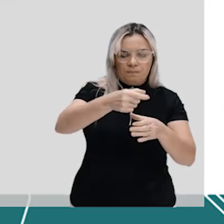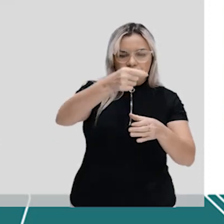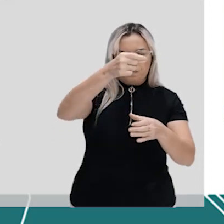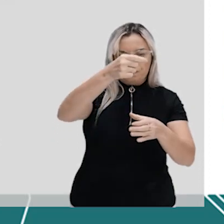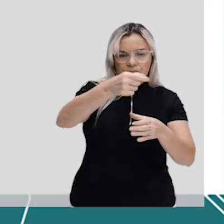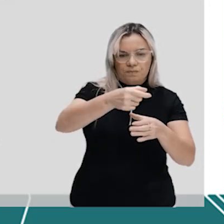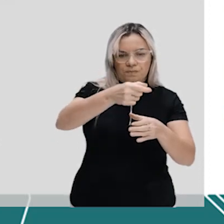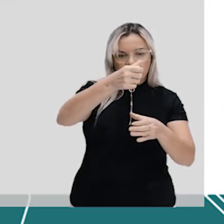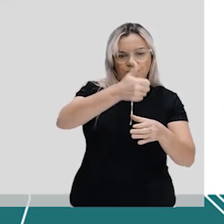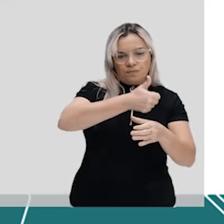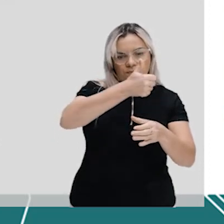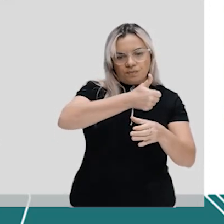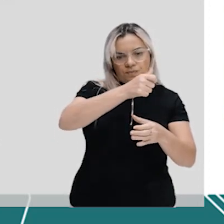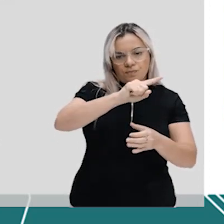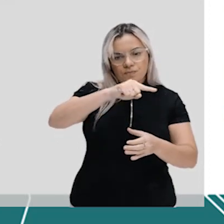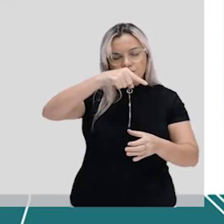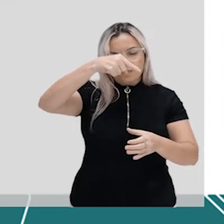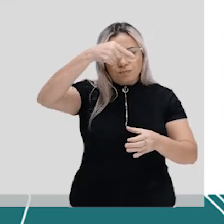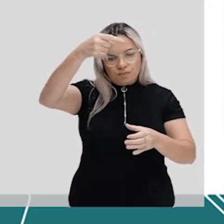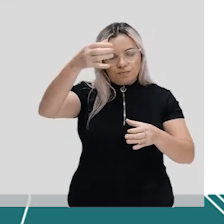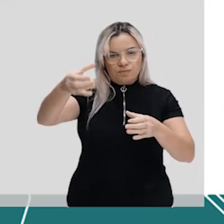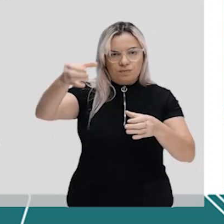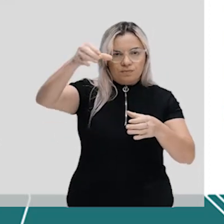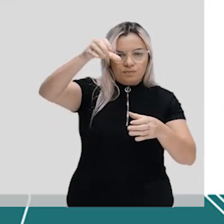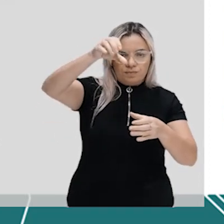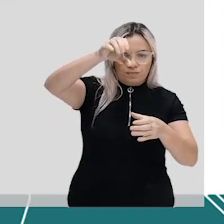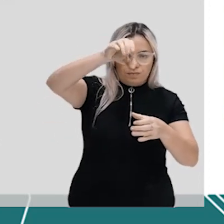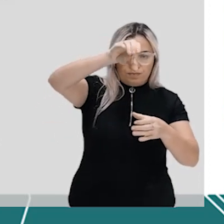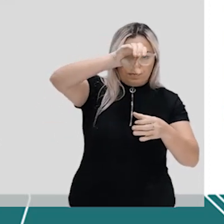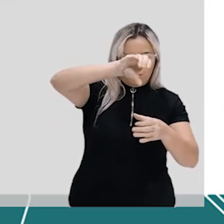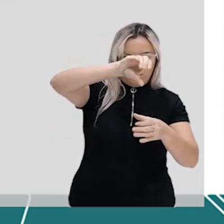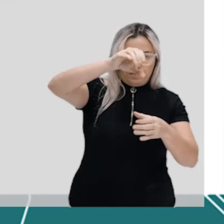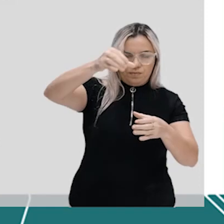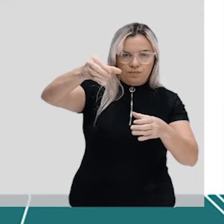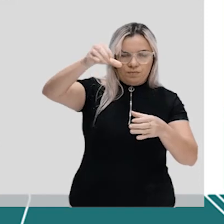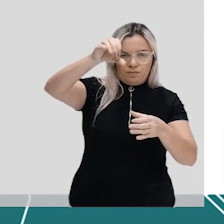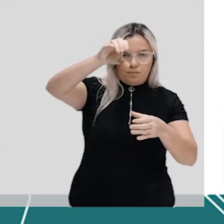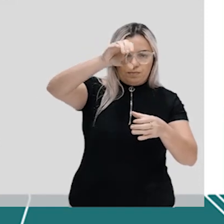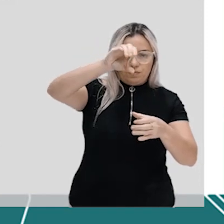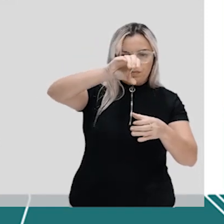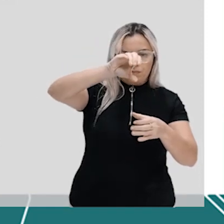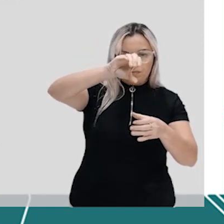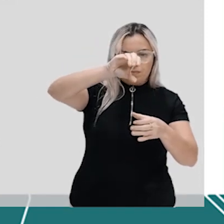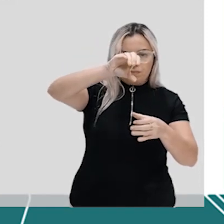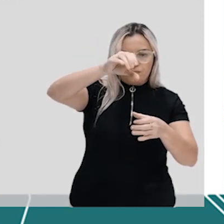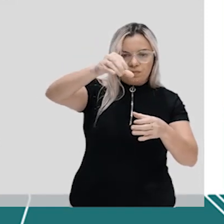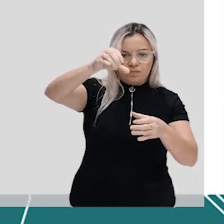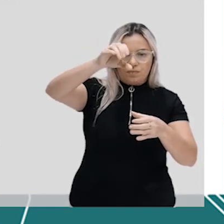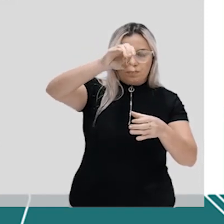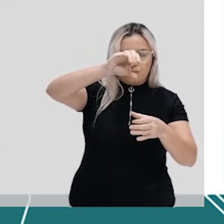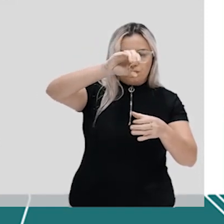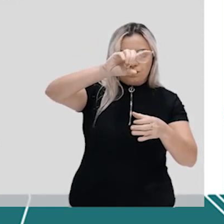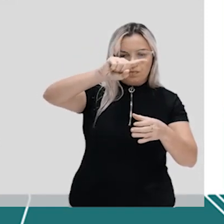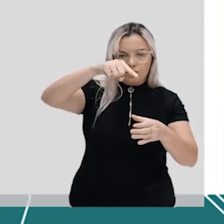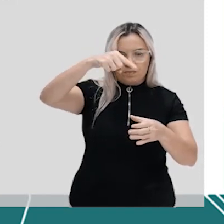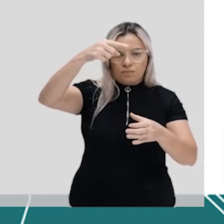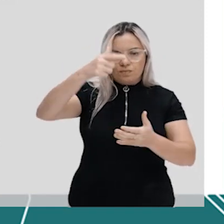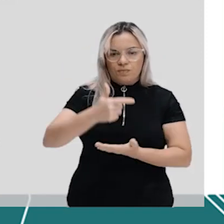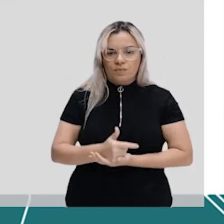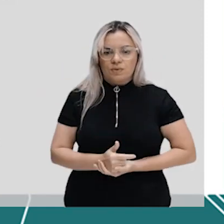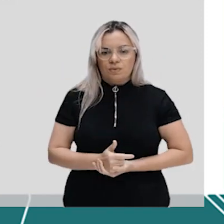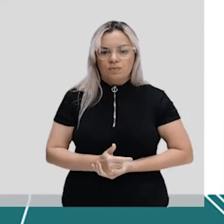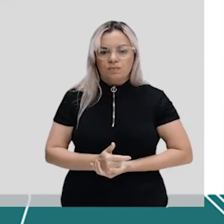longo. Depois que ele colocou dentro desse balão, o líquido, ele